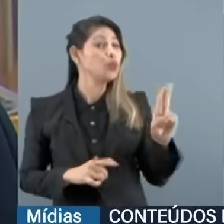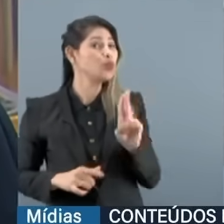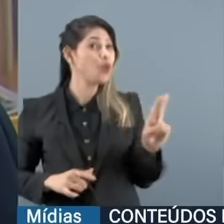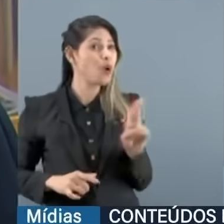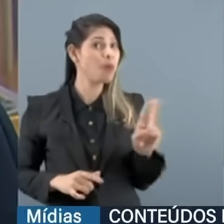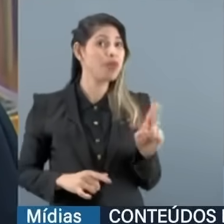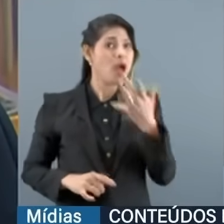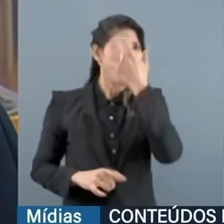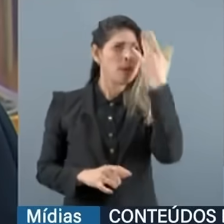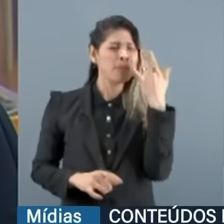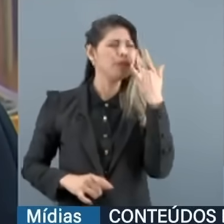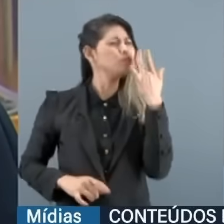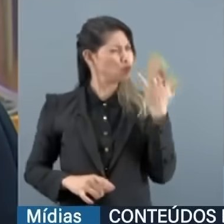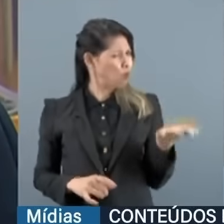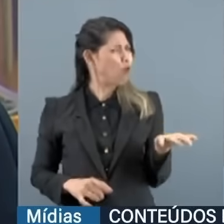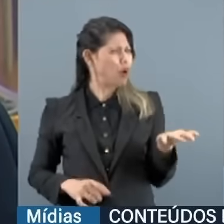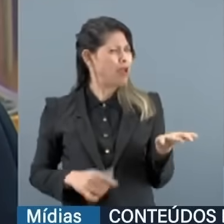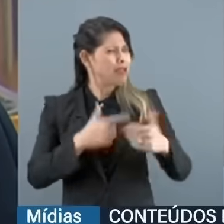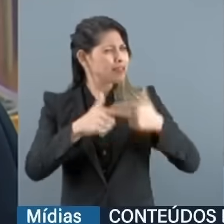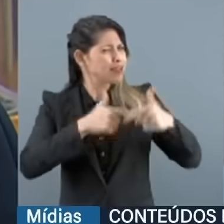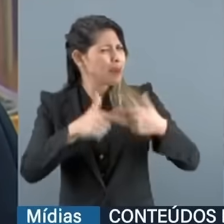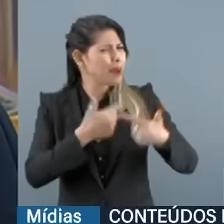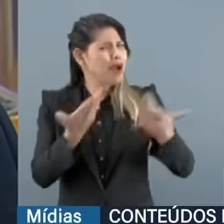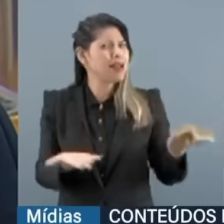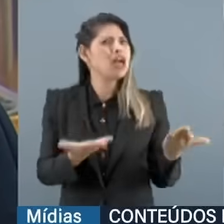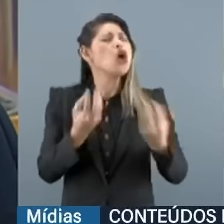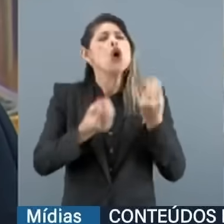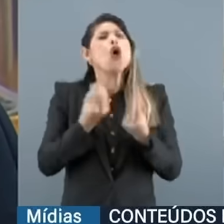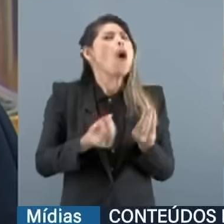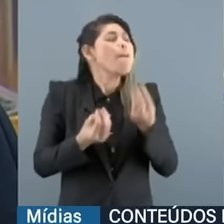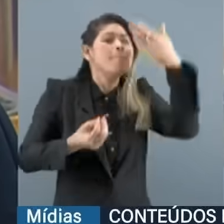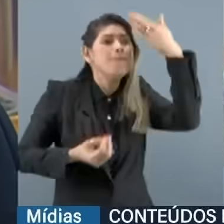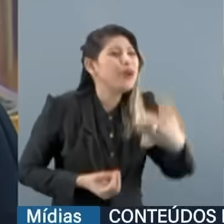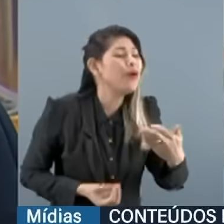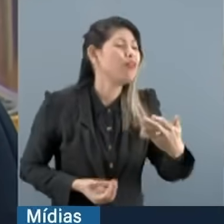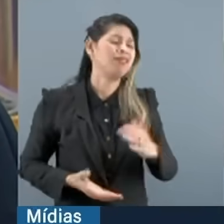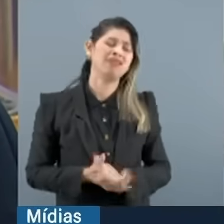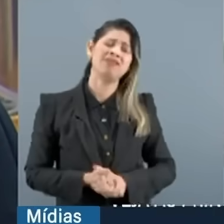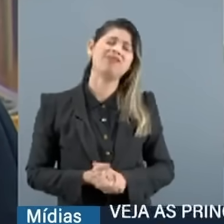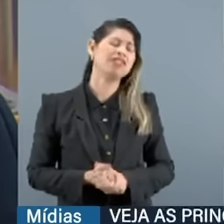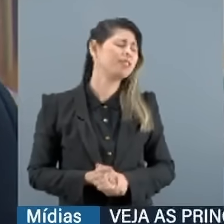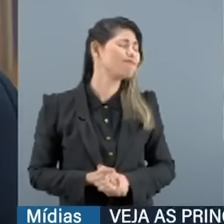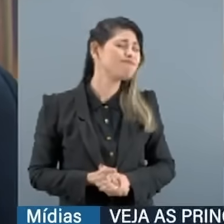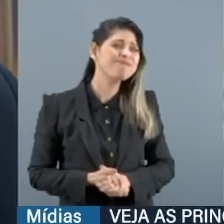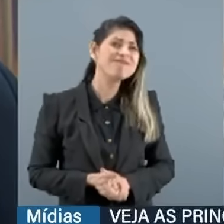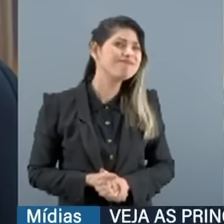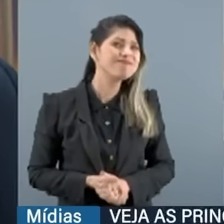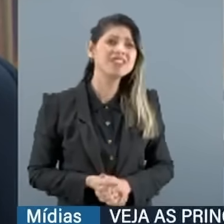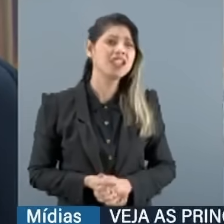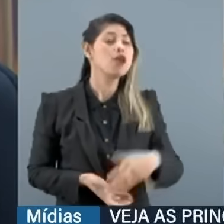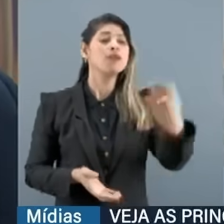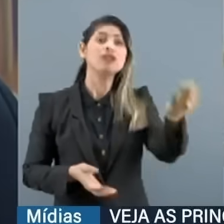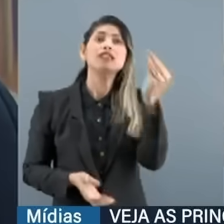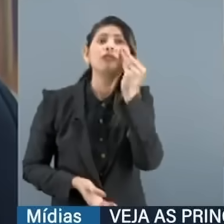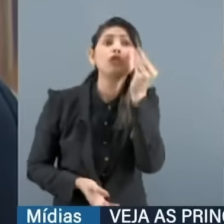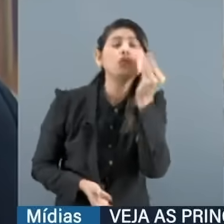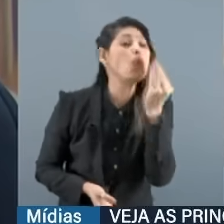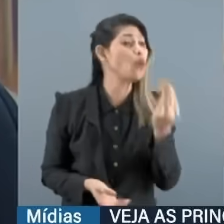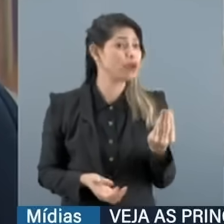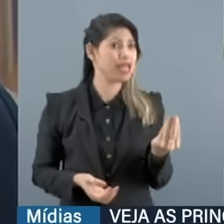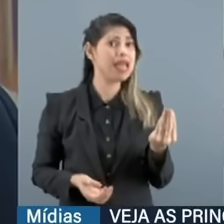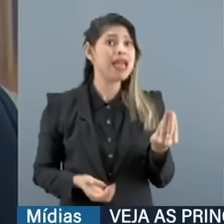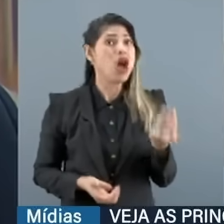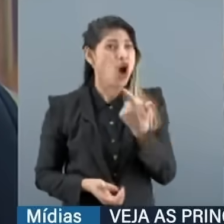Um publicitário. Prove que ele te pediu aquilo. Você colocou Aí você jogou uma mancha na carreira